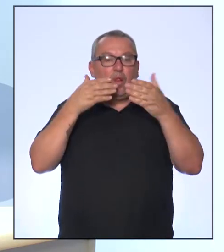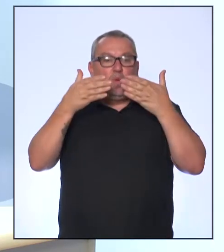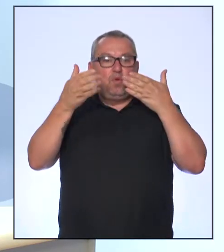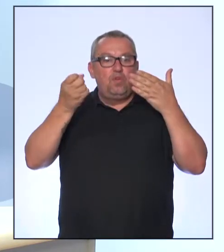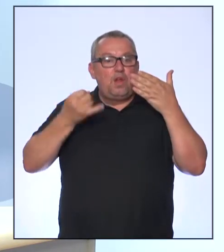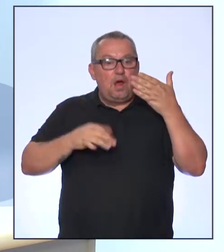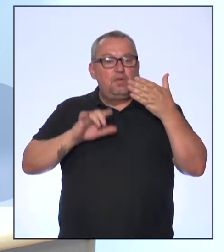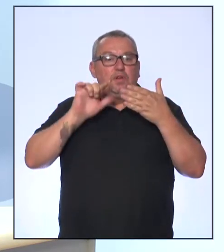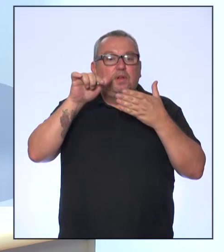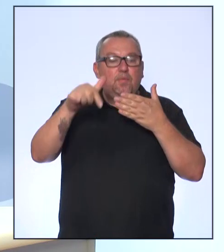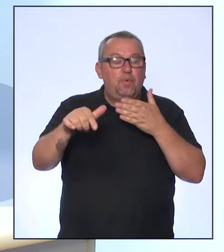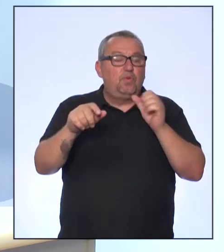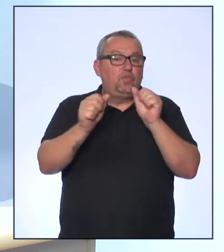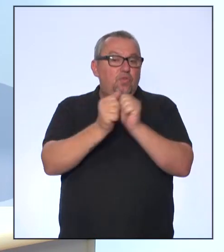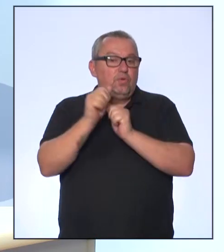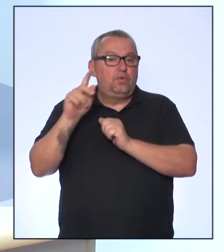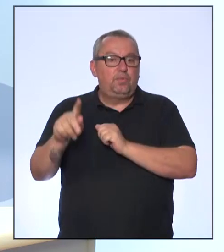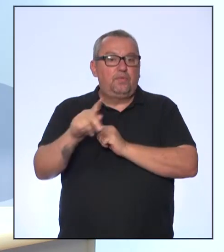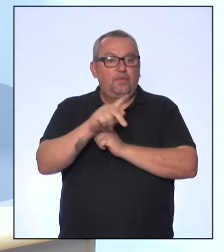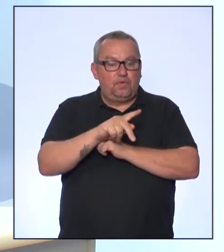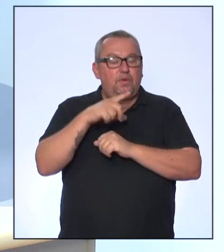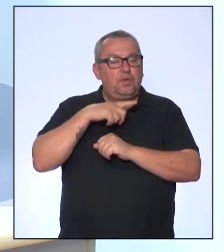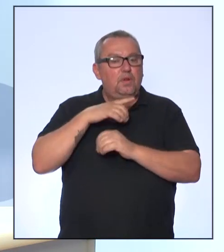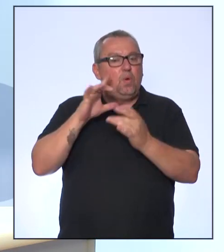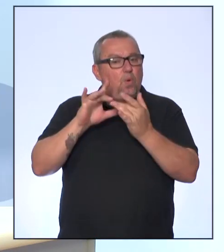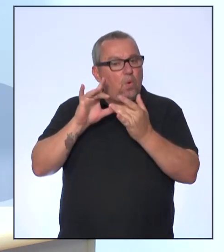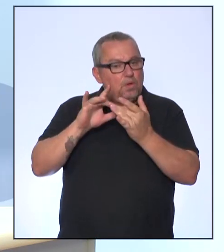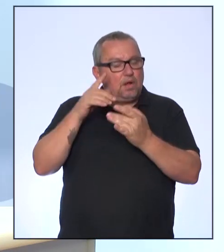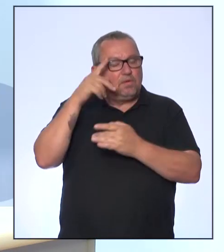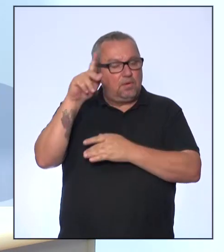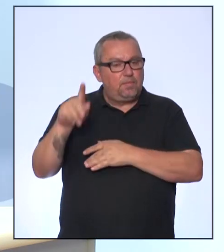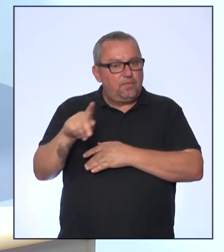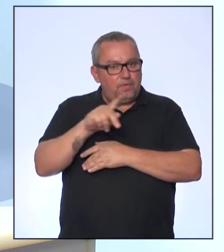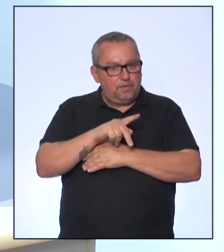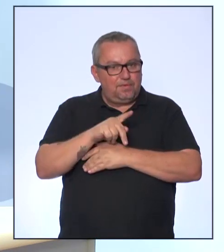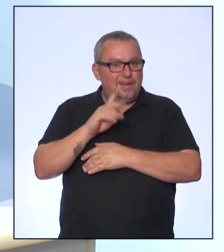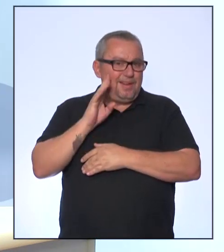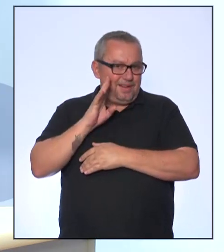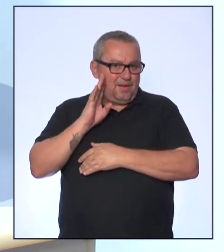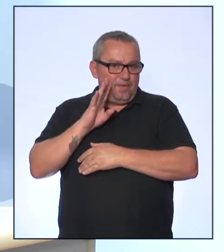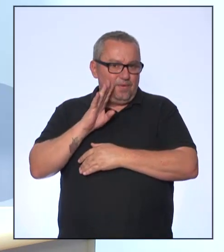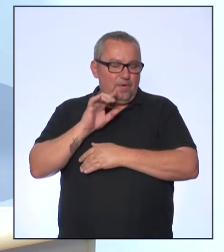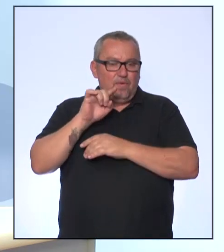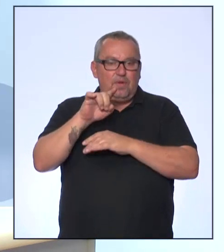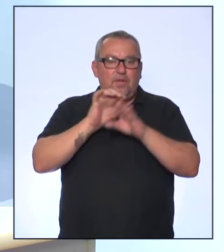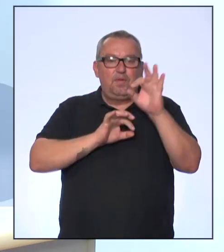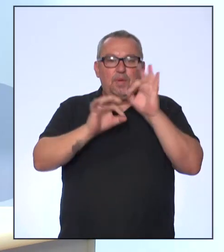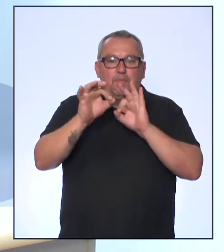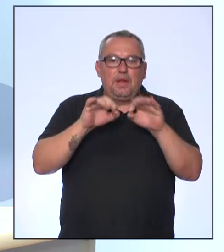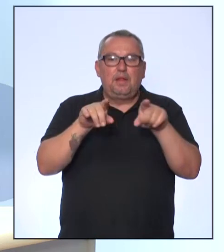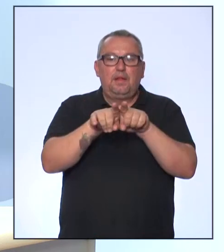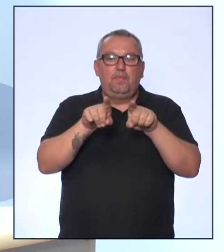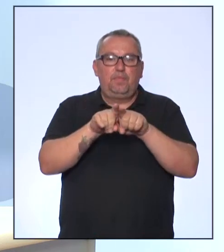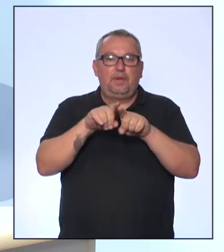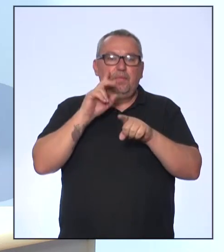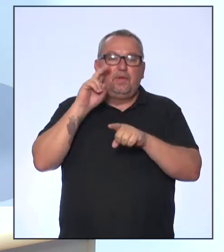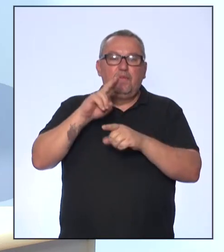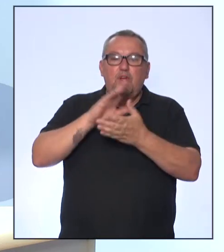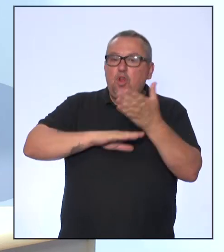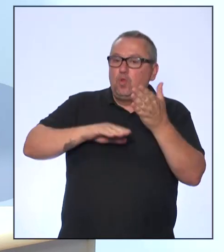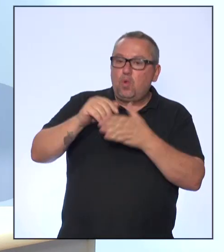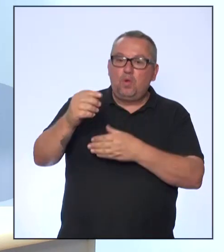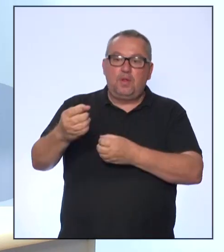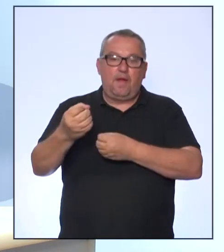interagir depois com o seu professor, né? Ter um contato aí com o seu professor. O que é legal? Você se preparar também para receber essas